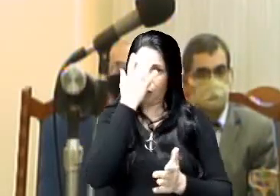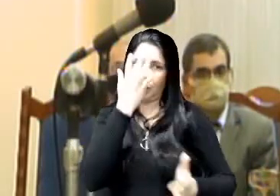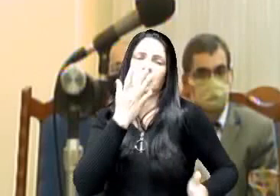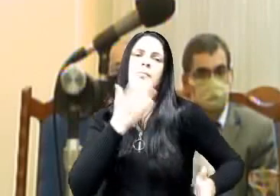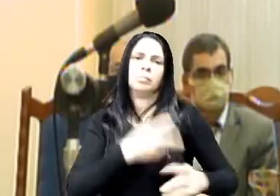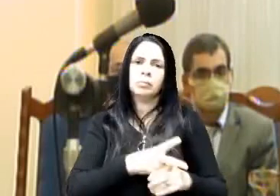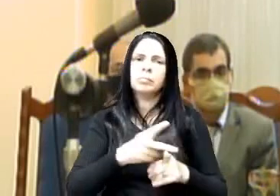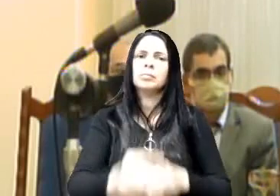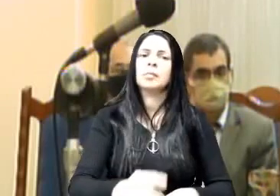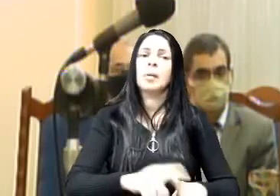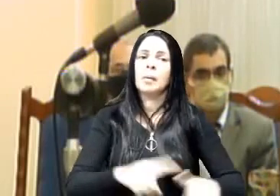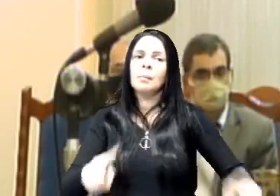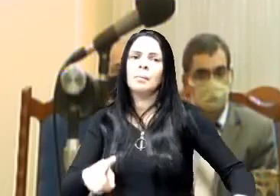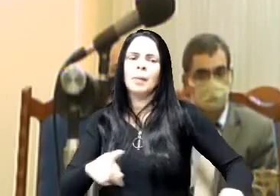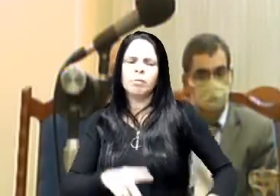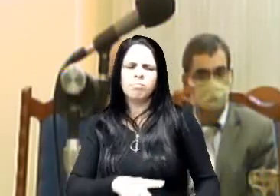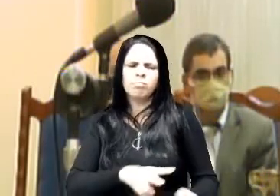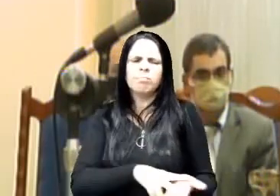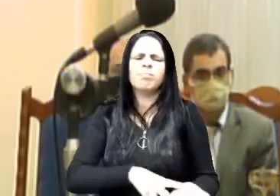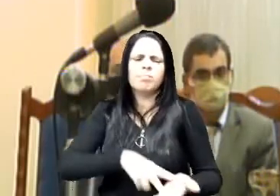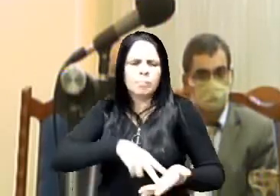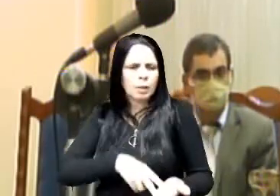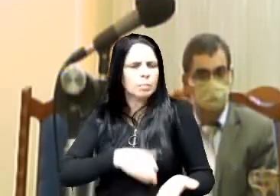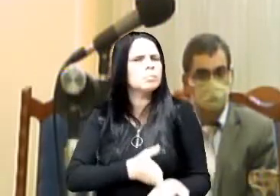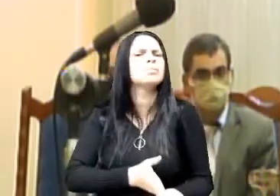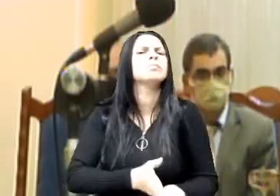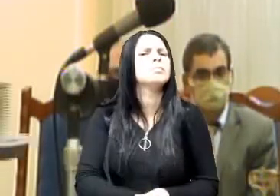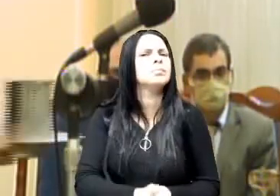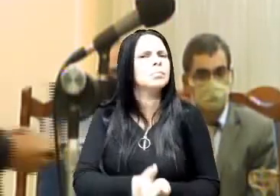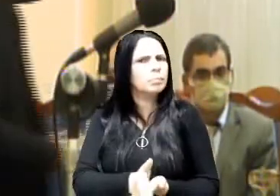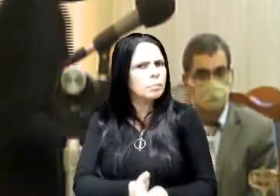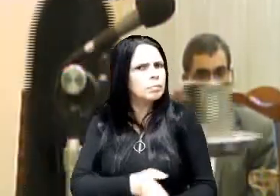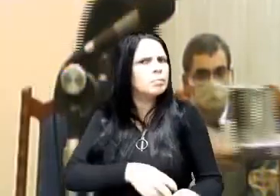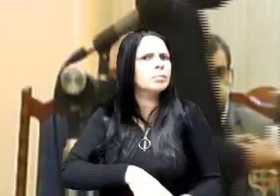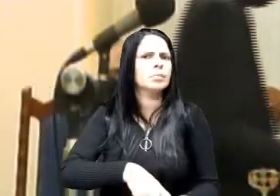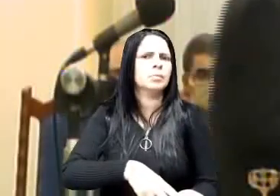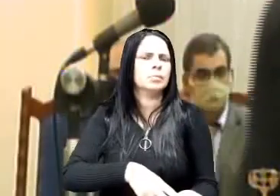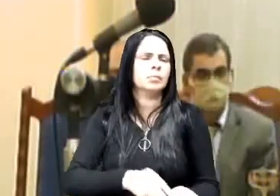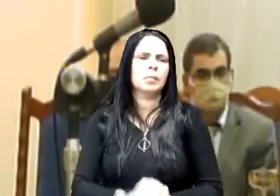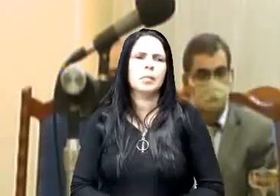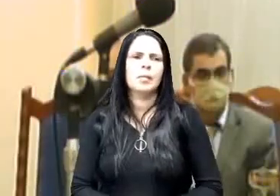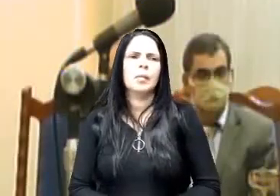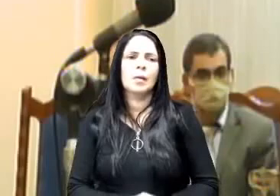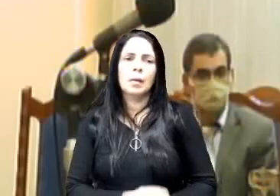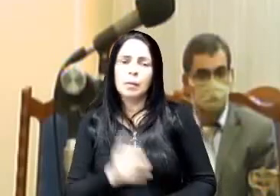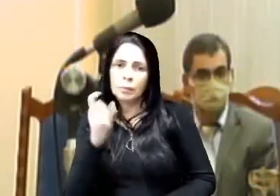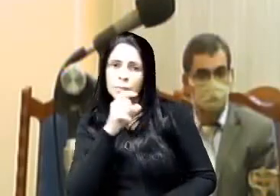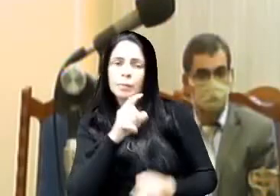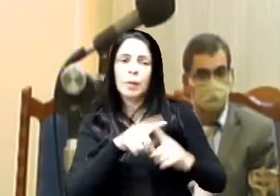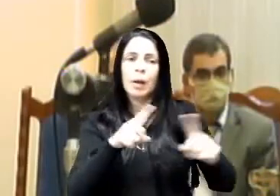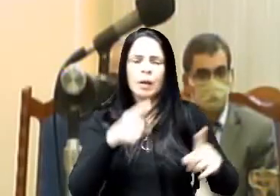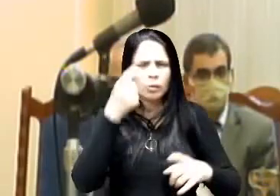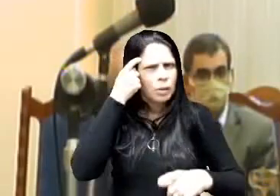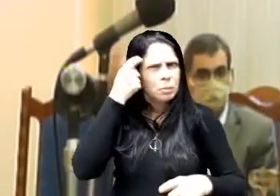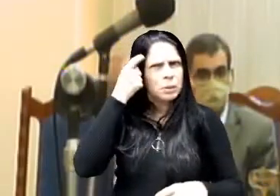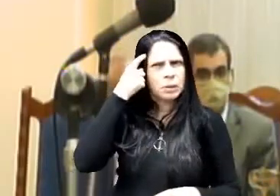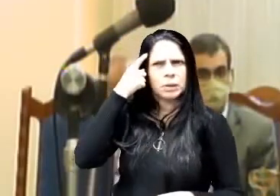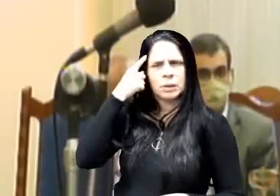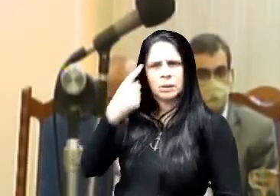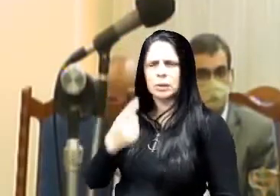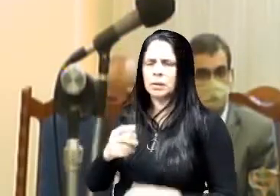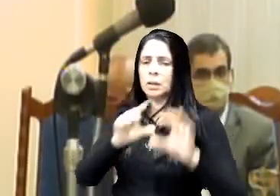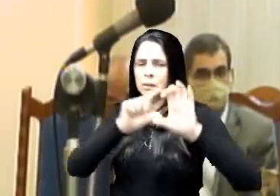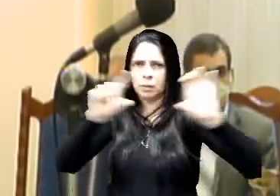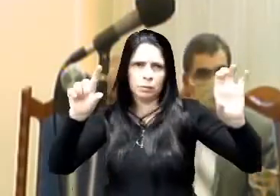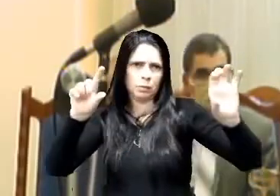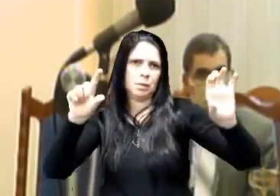nessa frase e achei que ela tem sentido para toda a nossa vida.